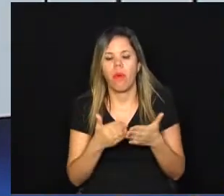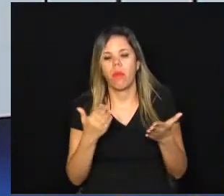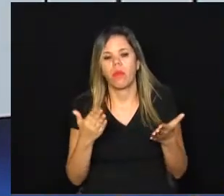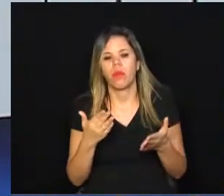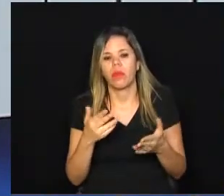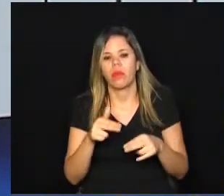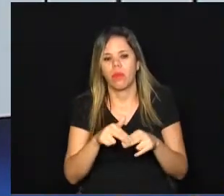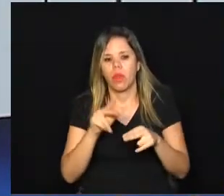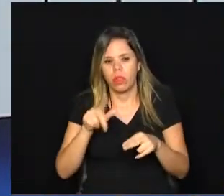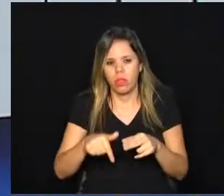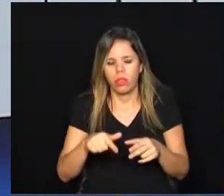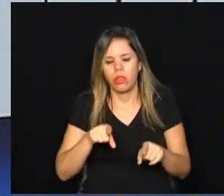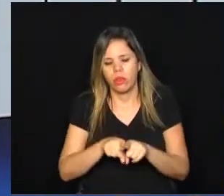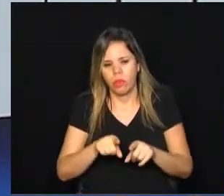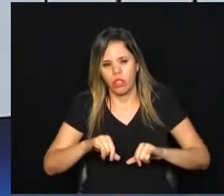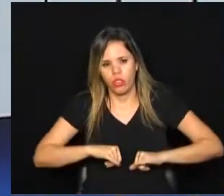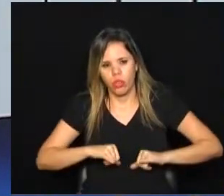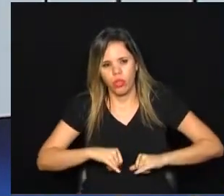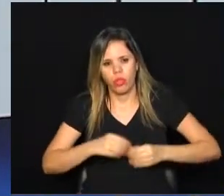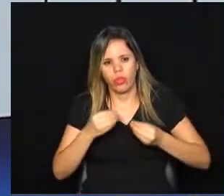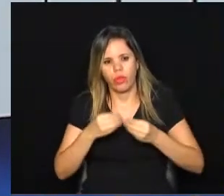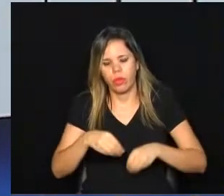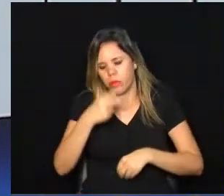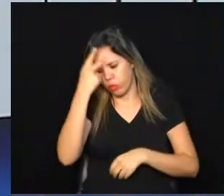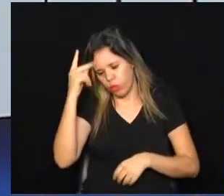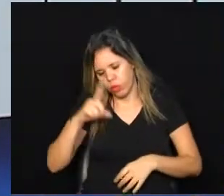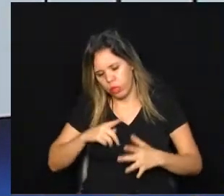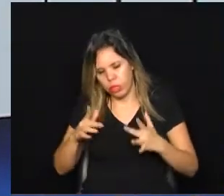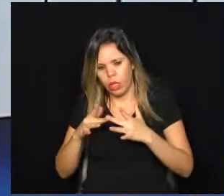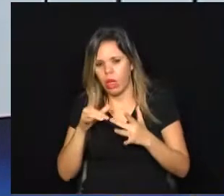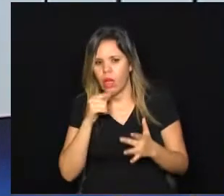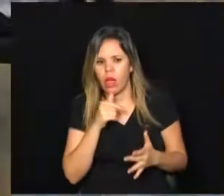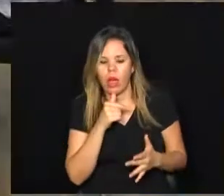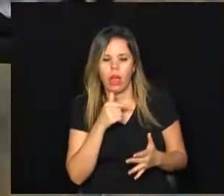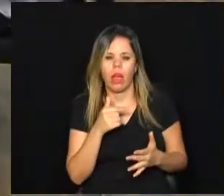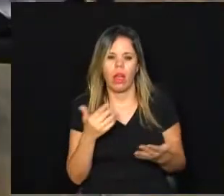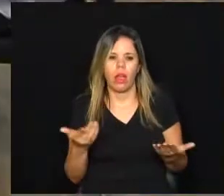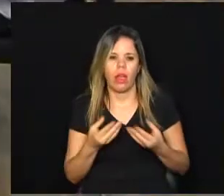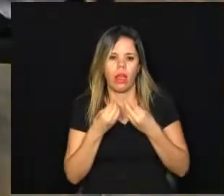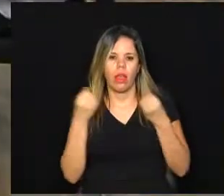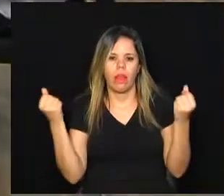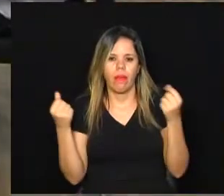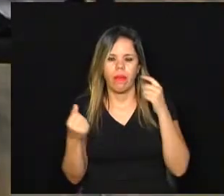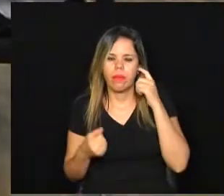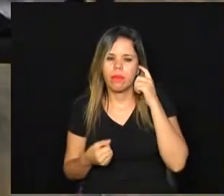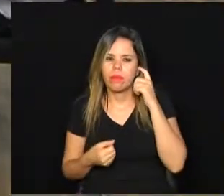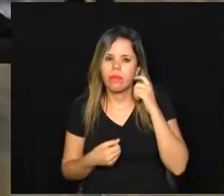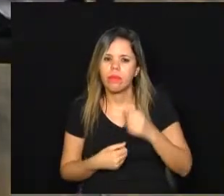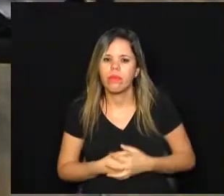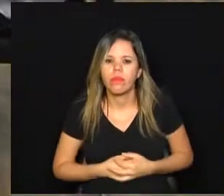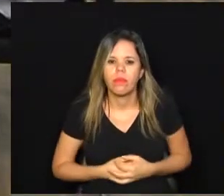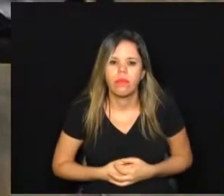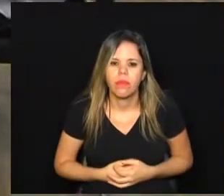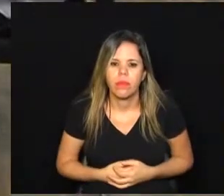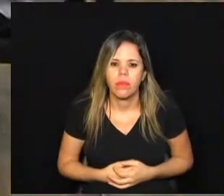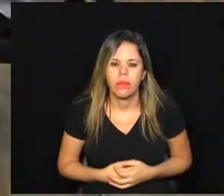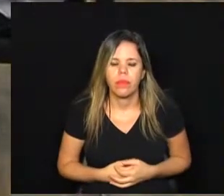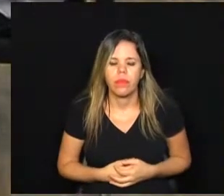inserida neste contexto da pessoa ter acesso à água, ainda mais de qualidade.